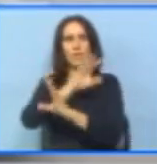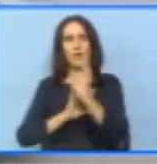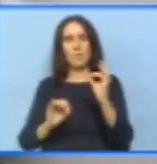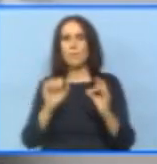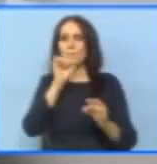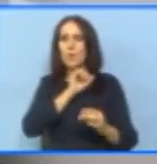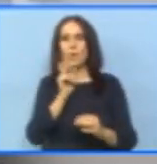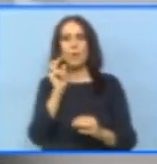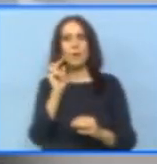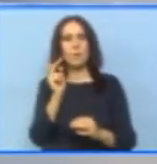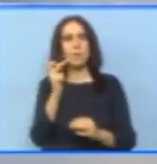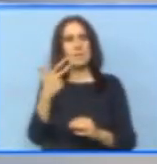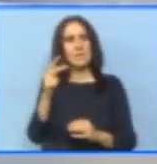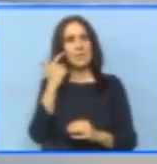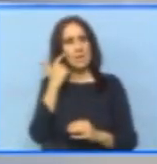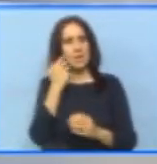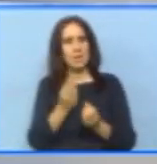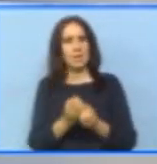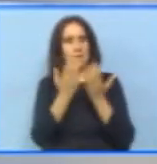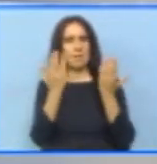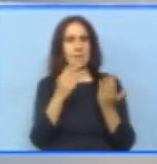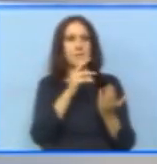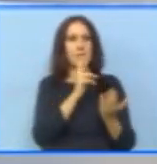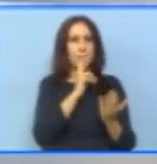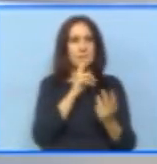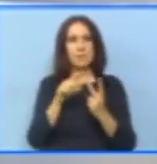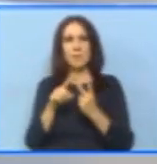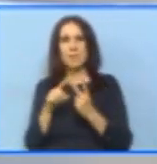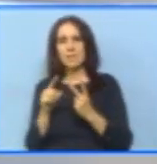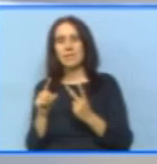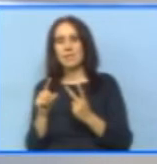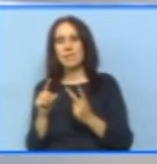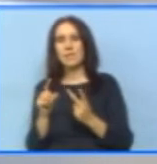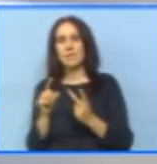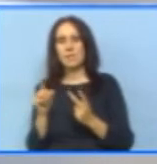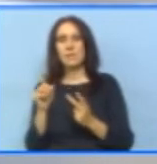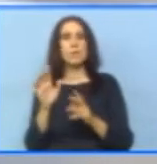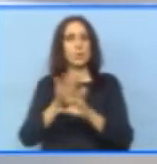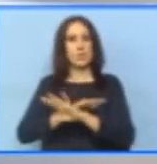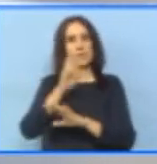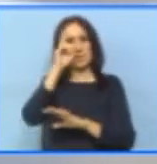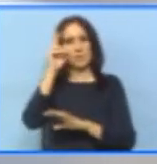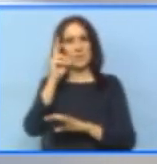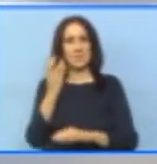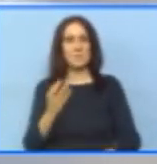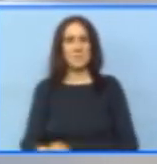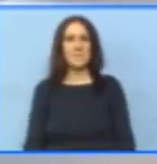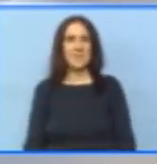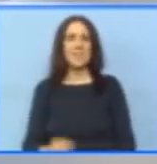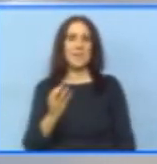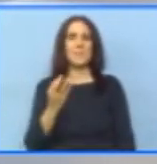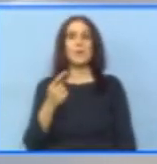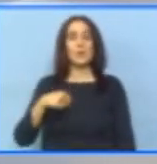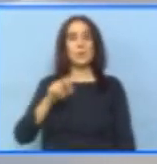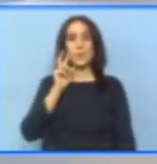centenário, o centenário de Fátima e o centenário da Revolução Comunista. Russa, exatamente. Portanto, isto quando nós começamos a